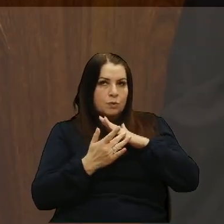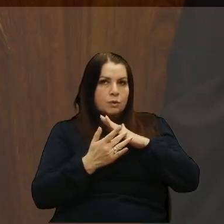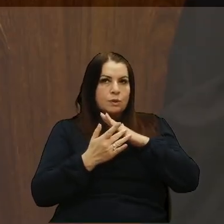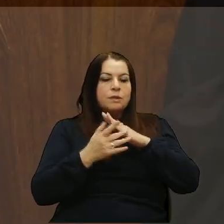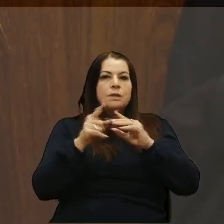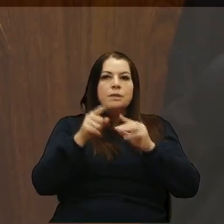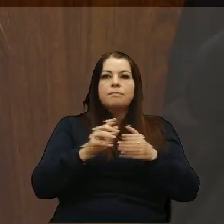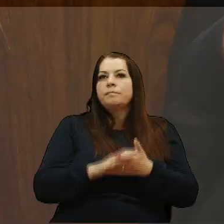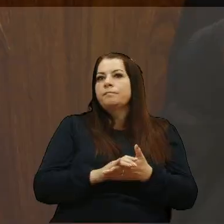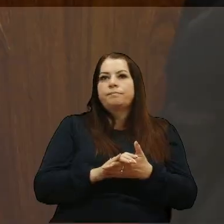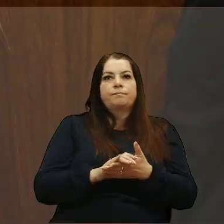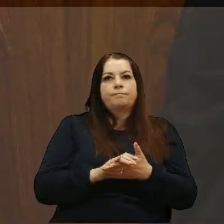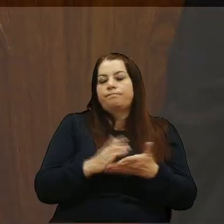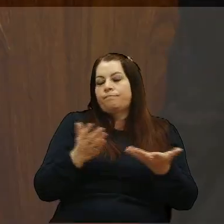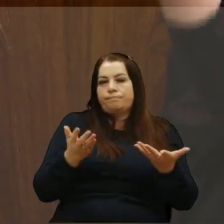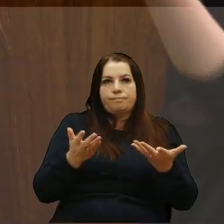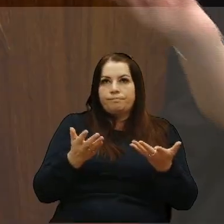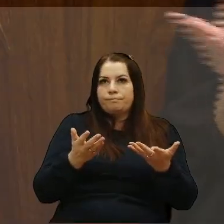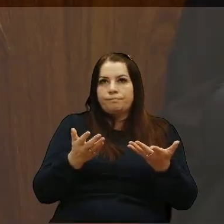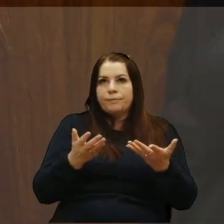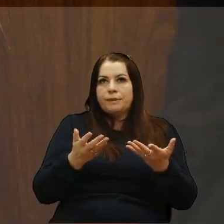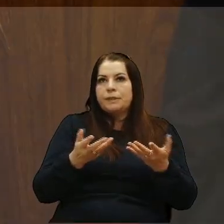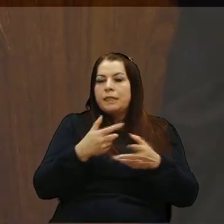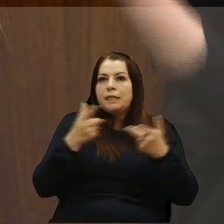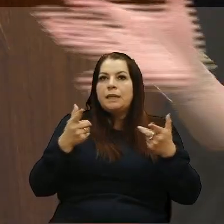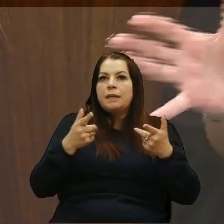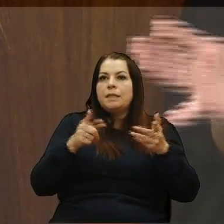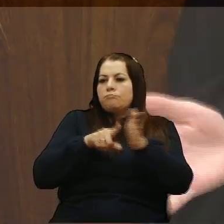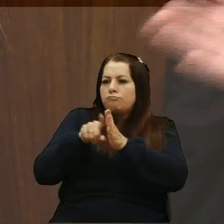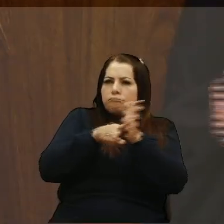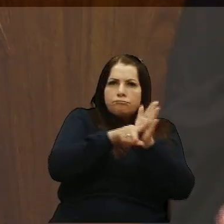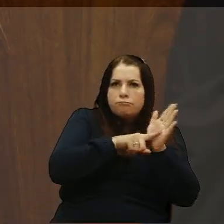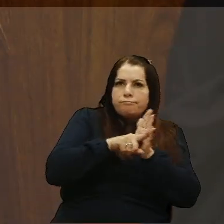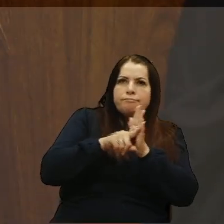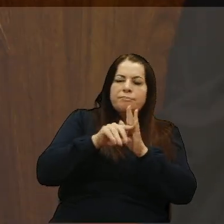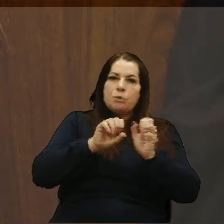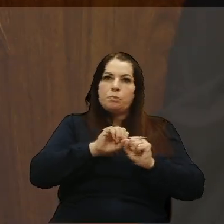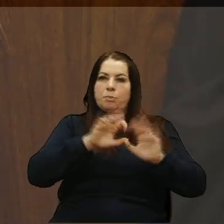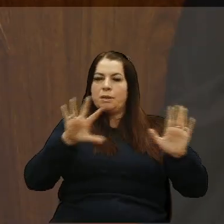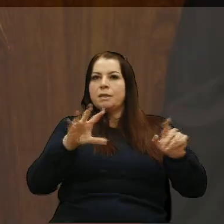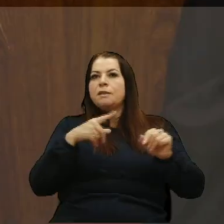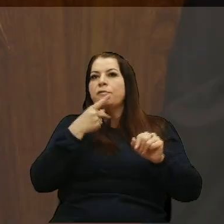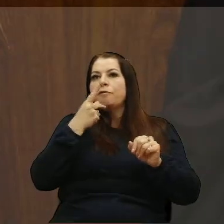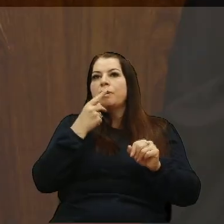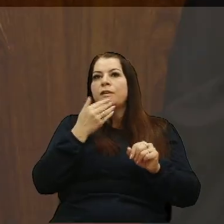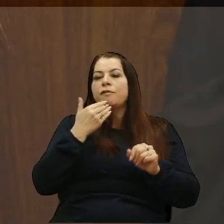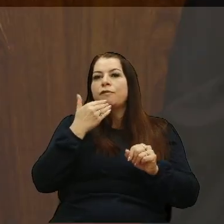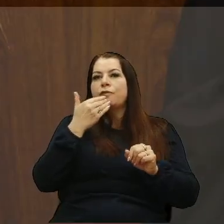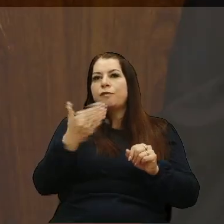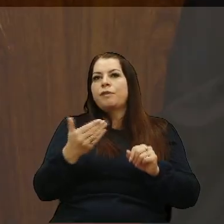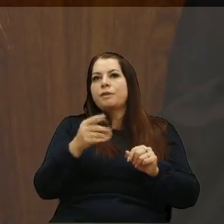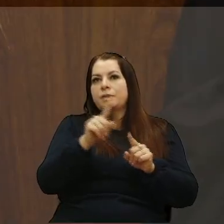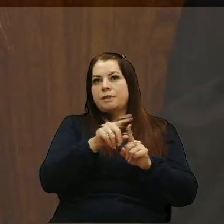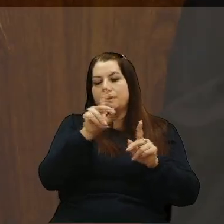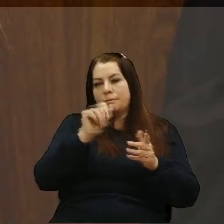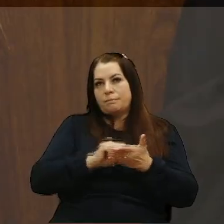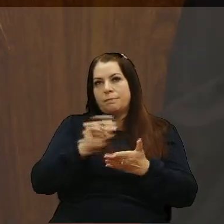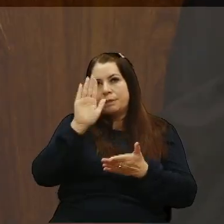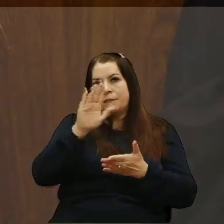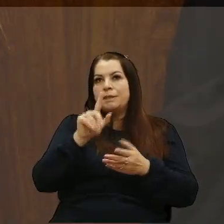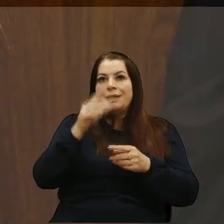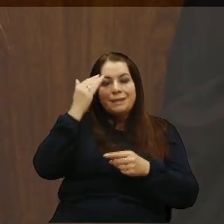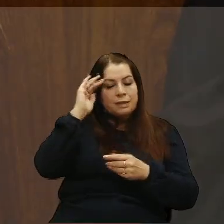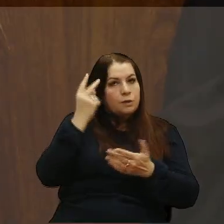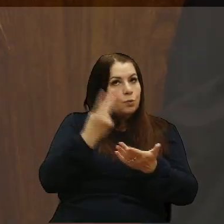mídias, que querem causar especulação e lá comentar favoravelmente as pessoas que estão